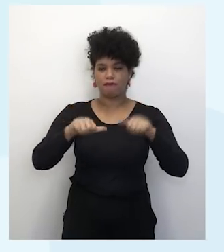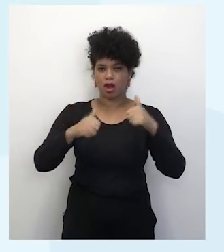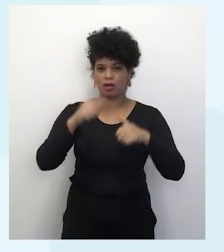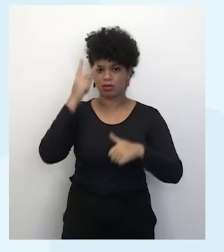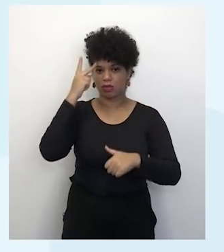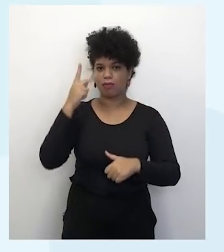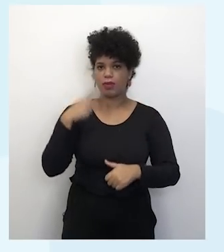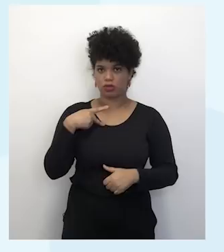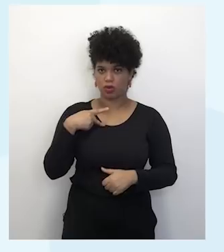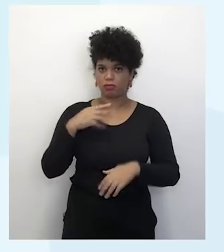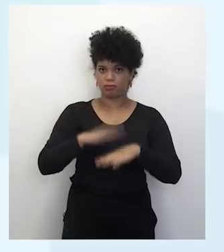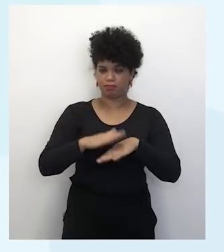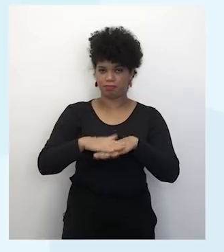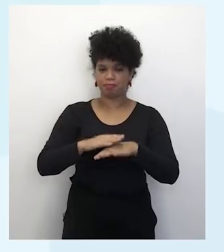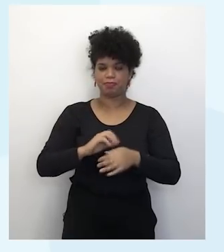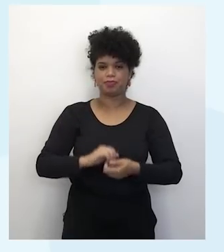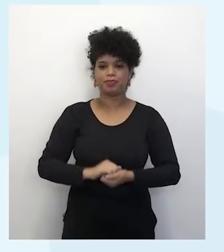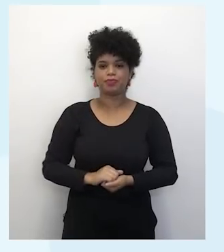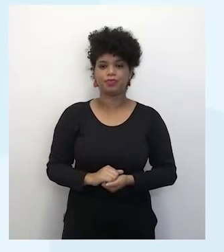autoavaliação.